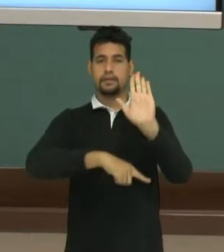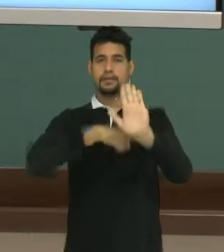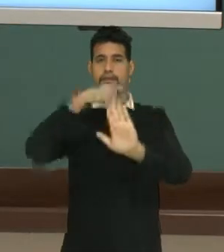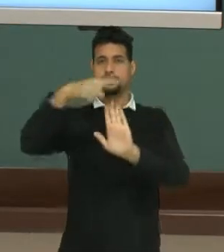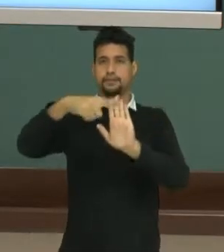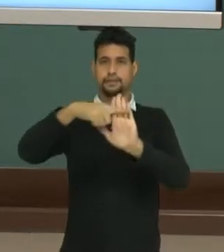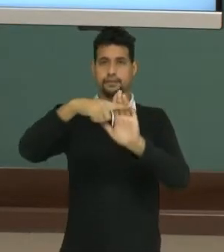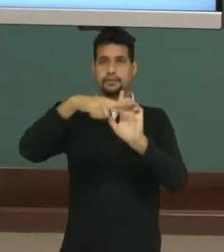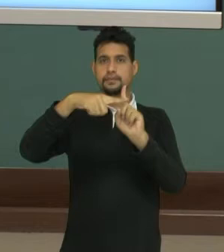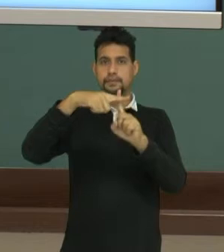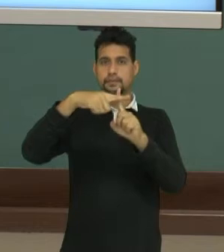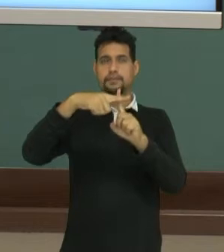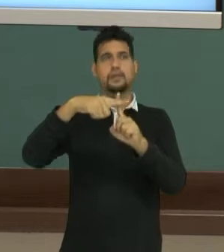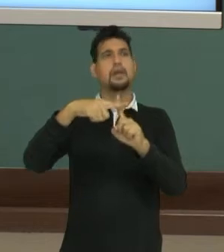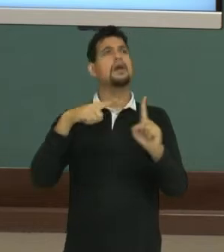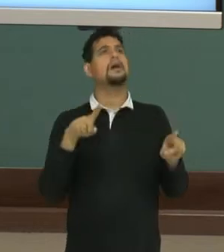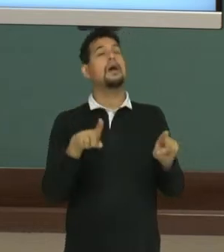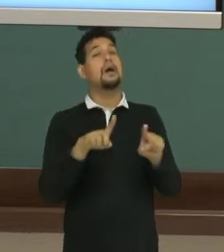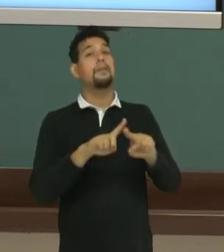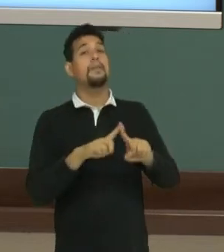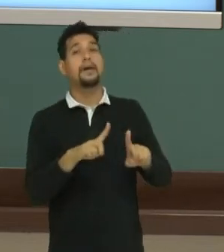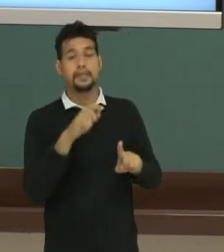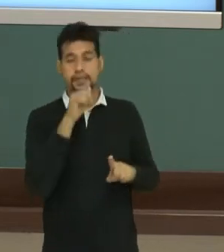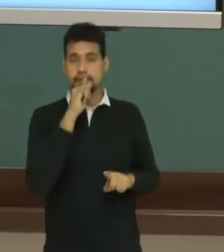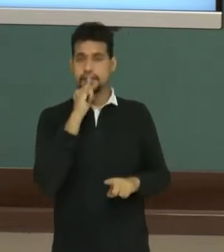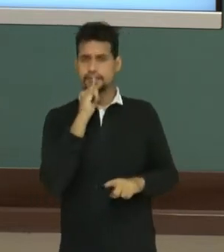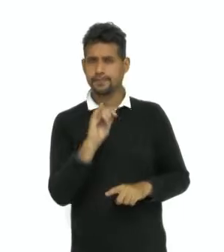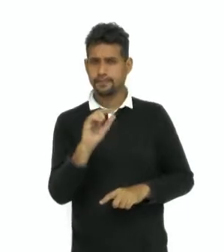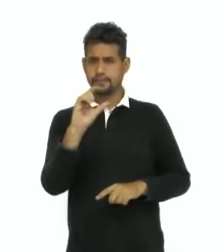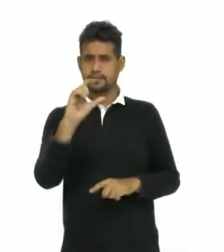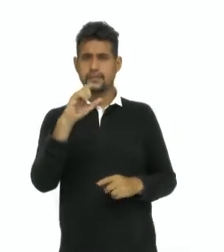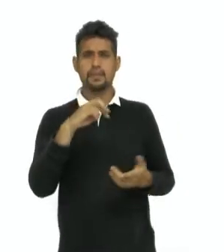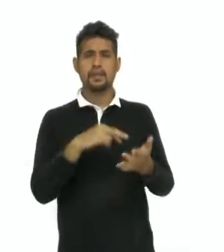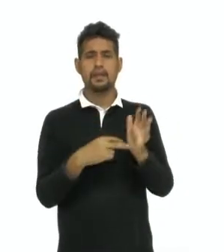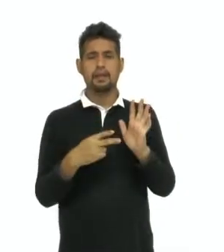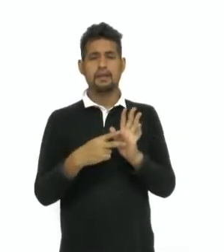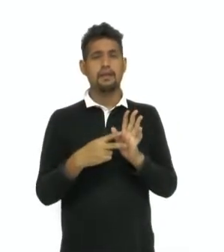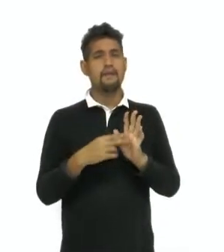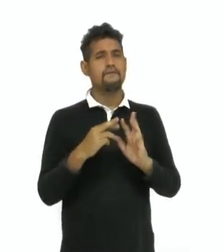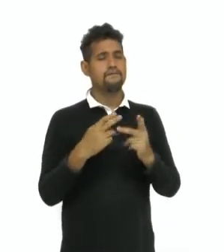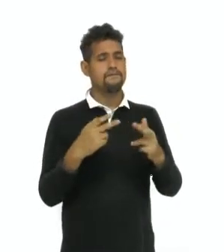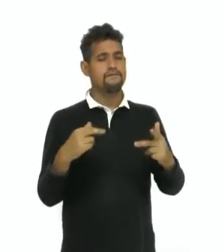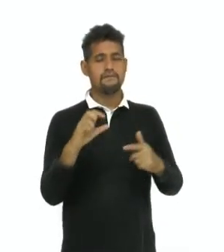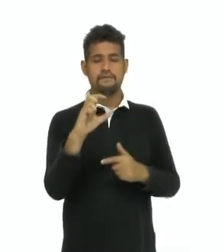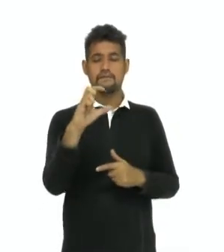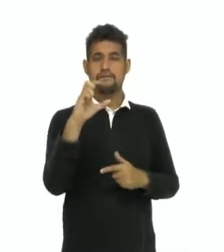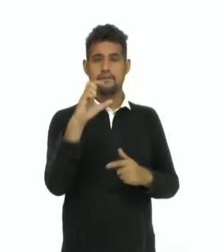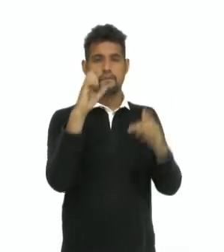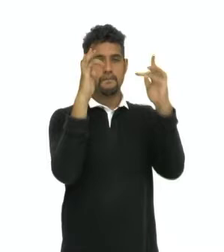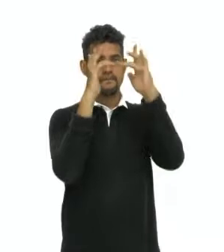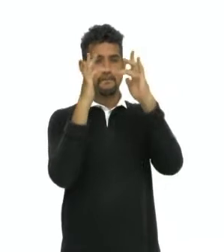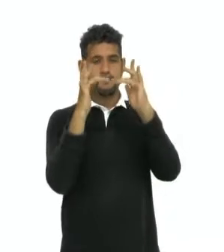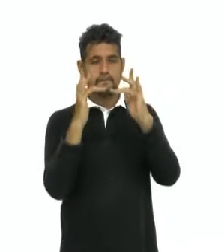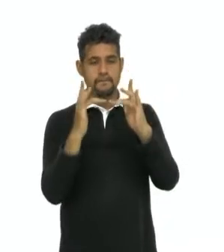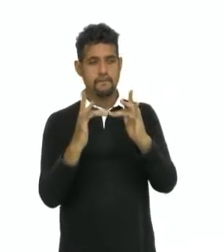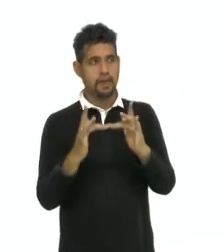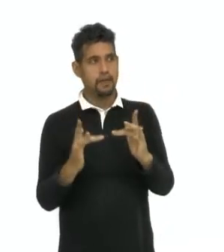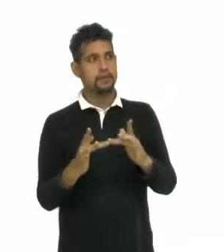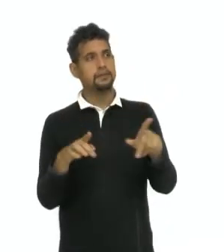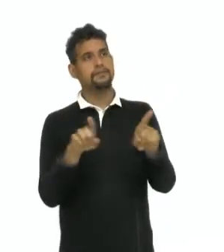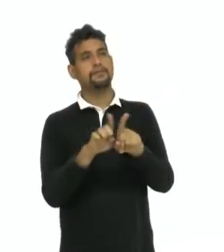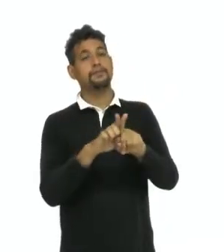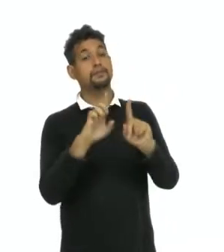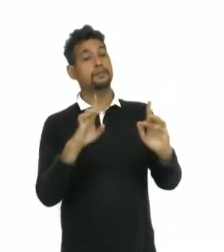positivo. Por sua vez, uma bateria é um conjunto de pilhas ligadas entre si, e essa